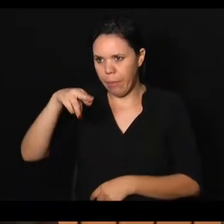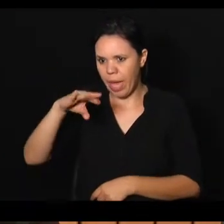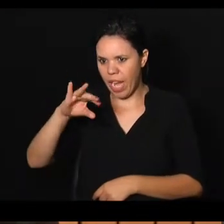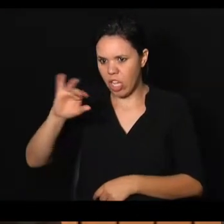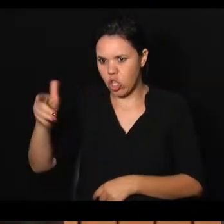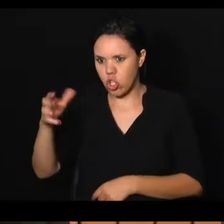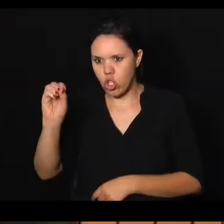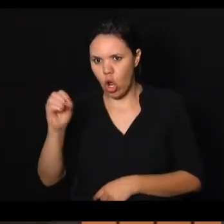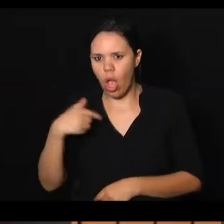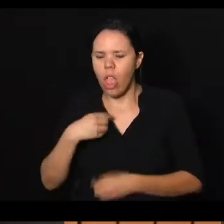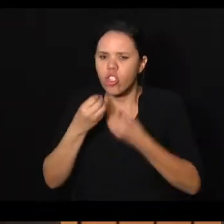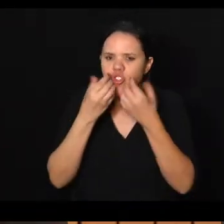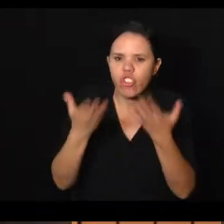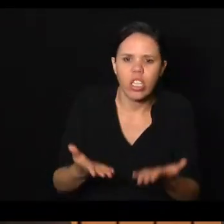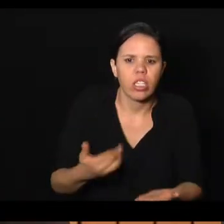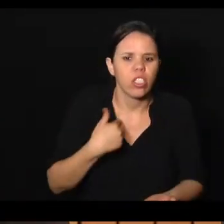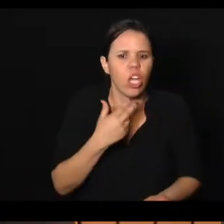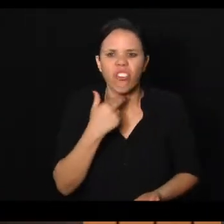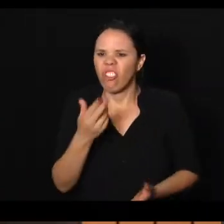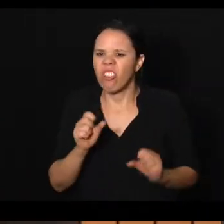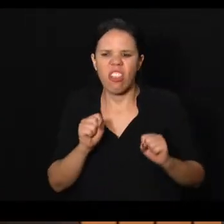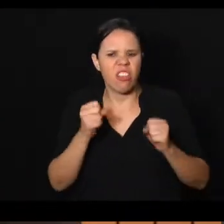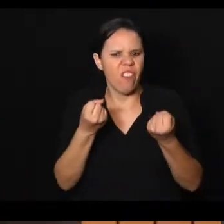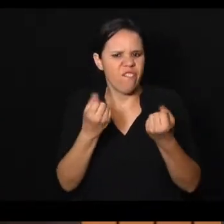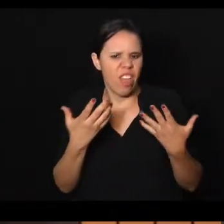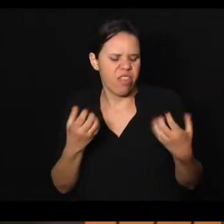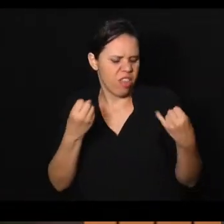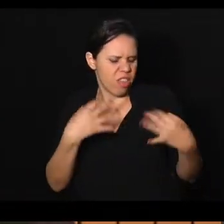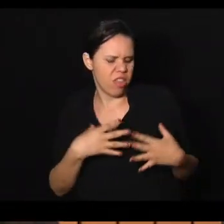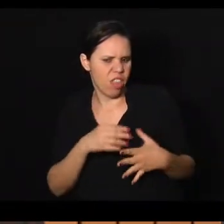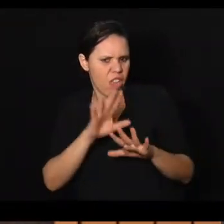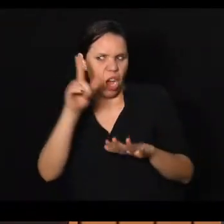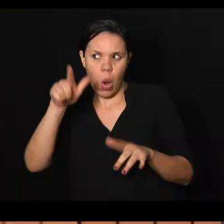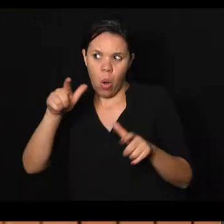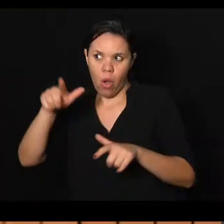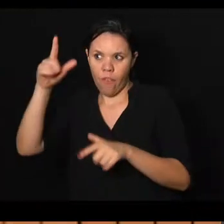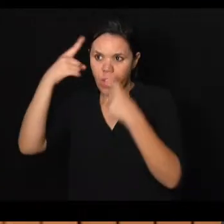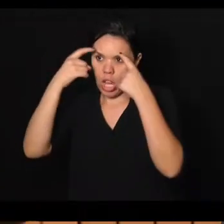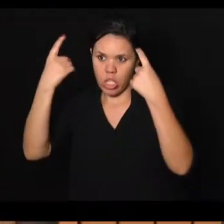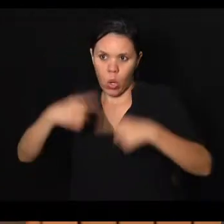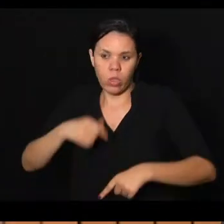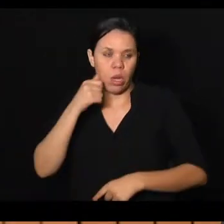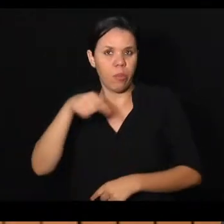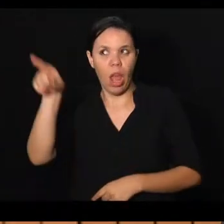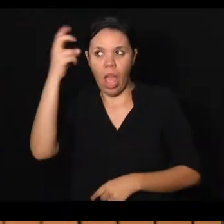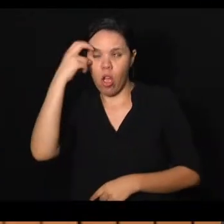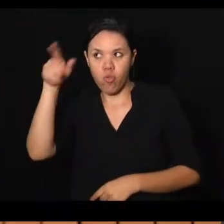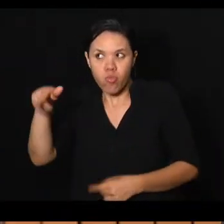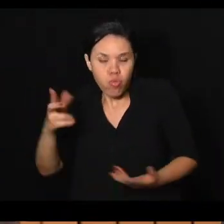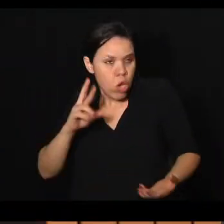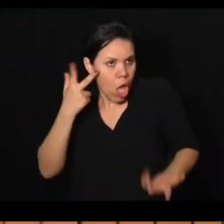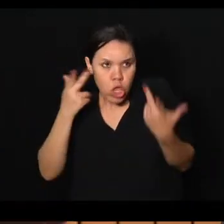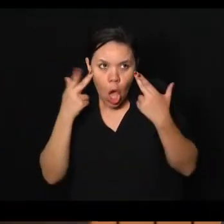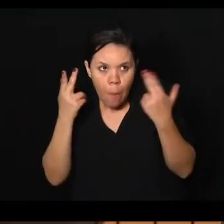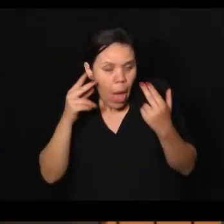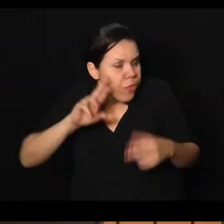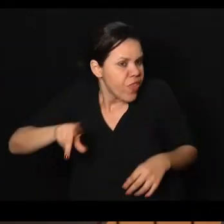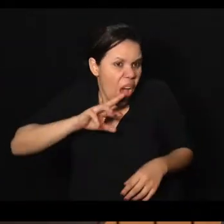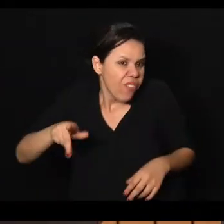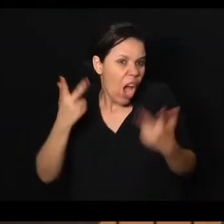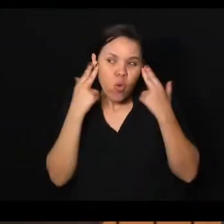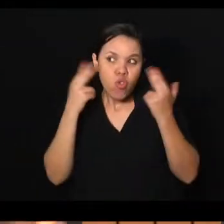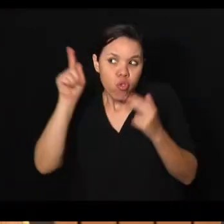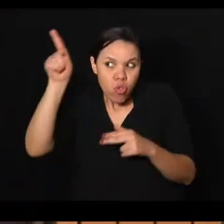disse: não se justifica a violência contra a mulher na Ilha do Marajó dizendo que é cultura, porque não é cultura